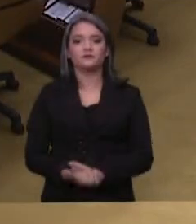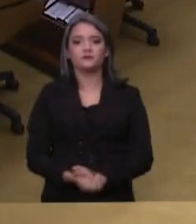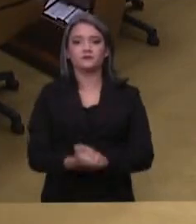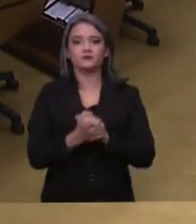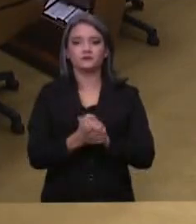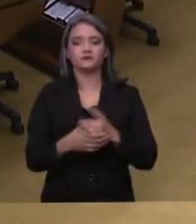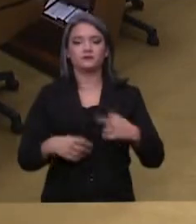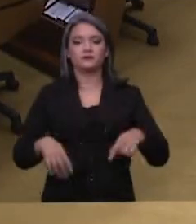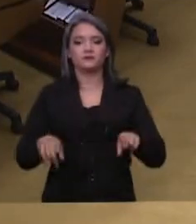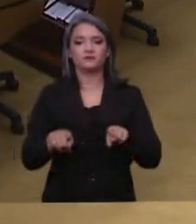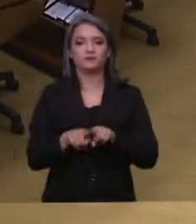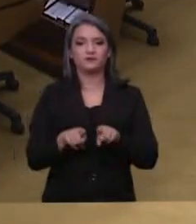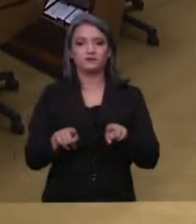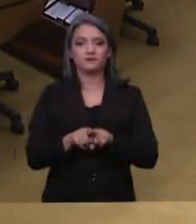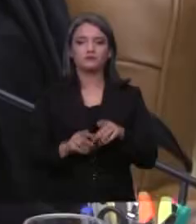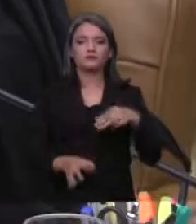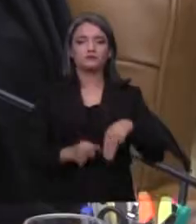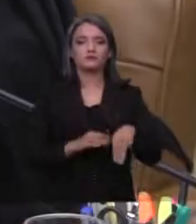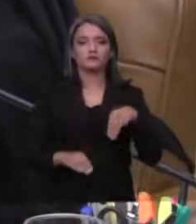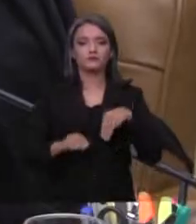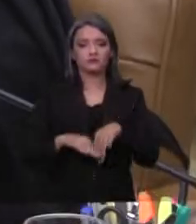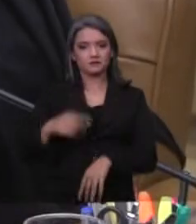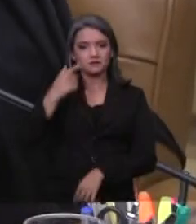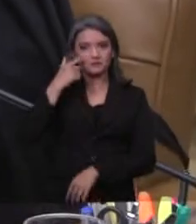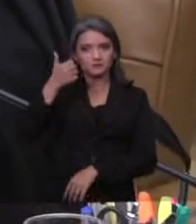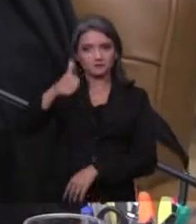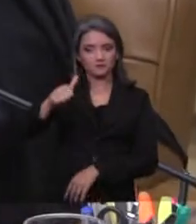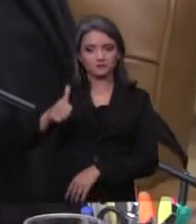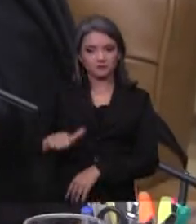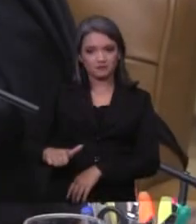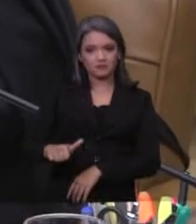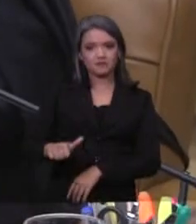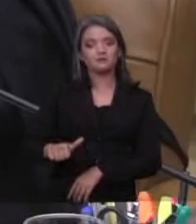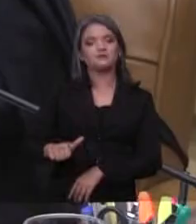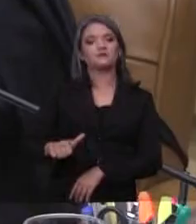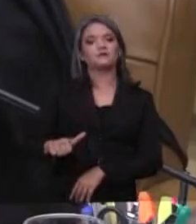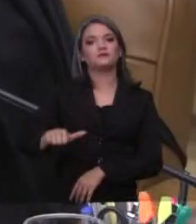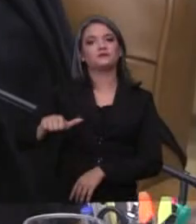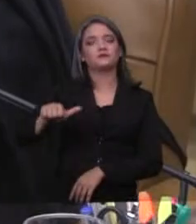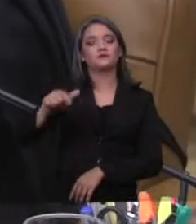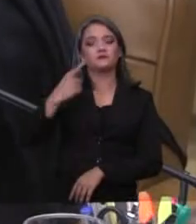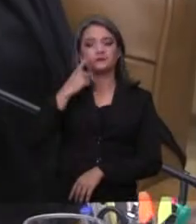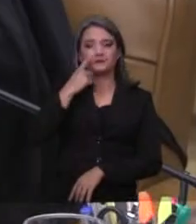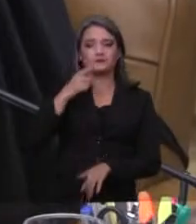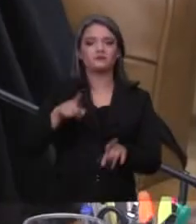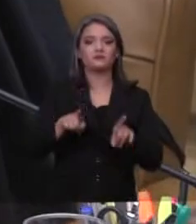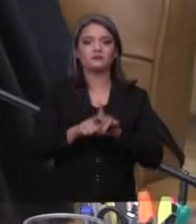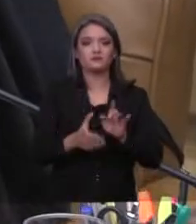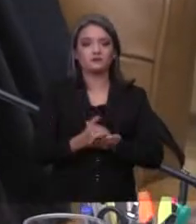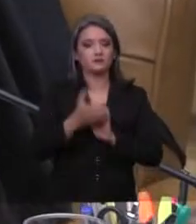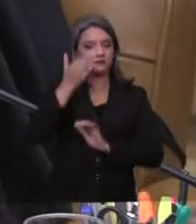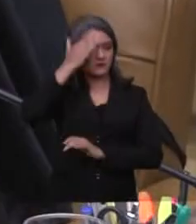cumprimentando e também ao ministro revisor, ministro Cristiano Zanin, que já proferiram seus votos,